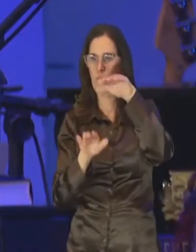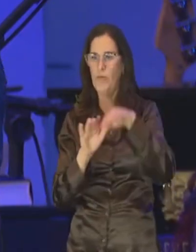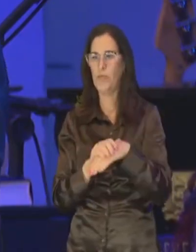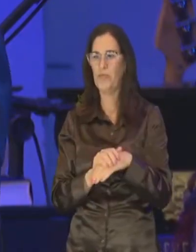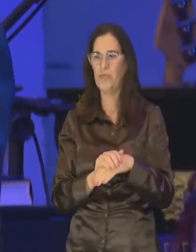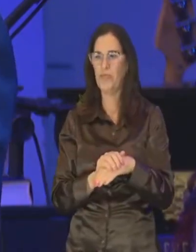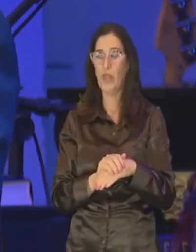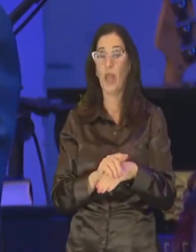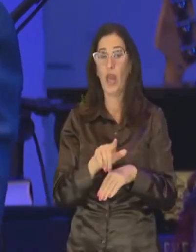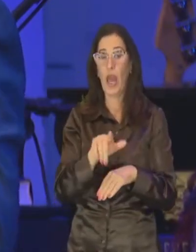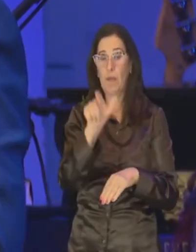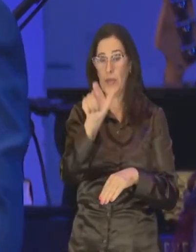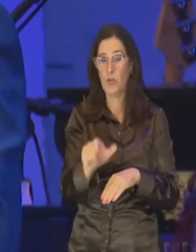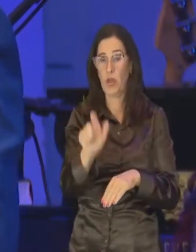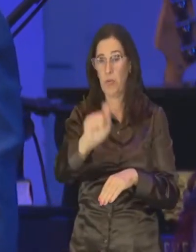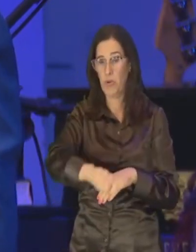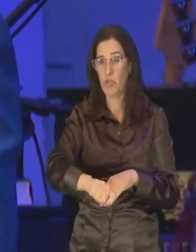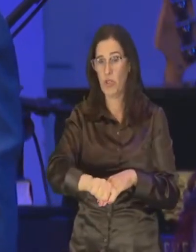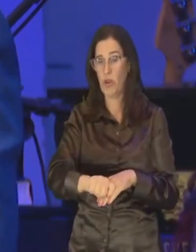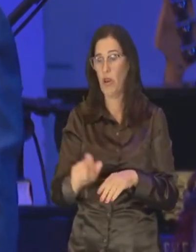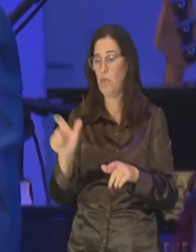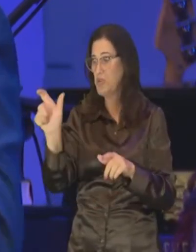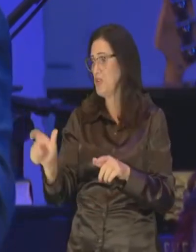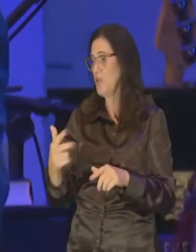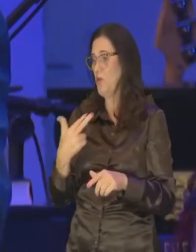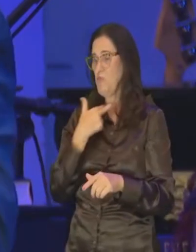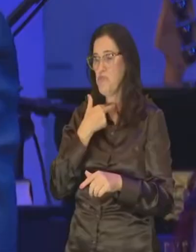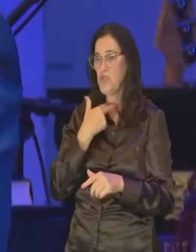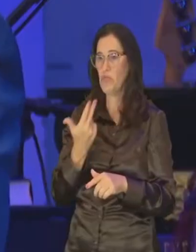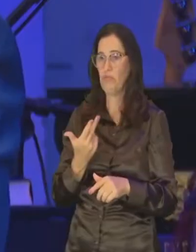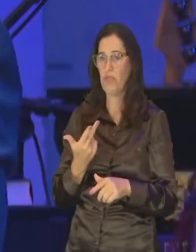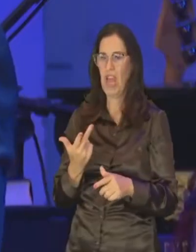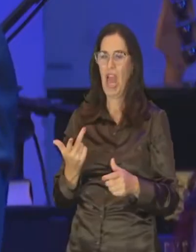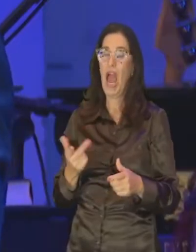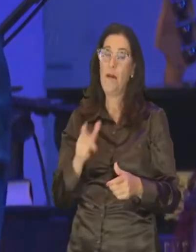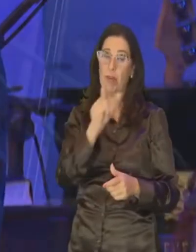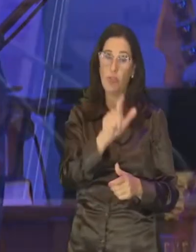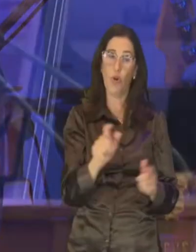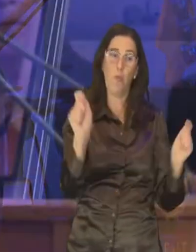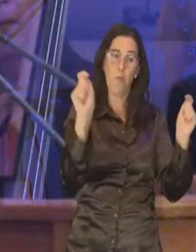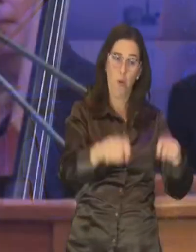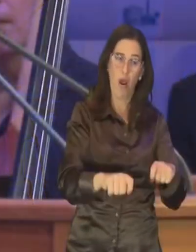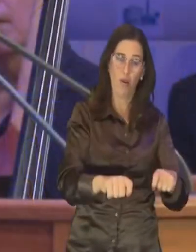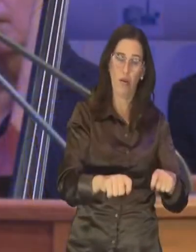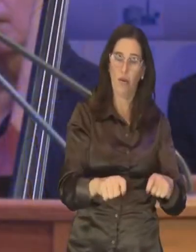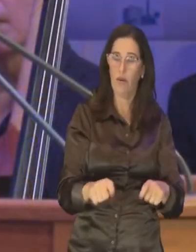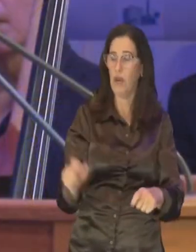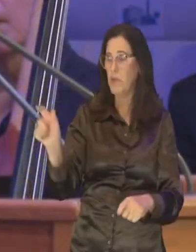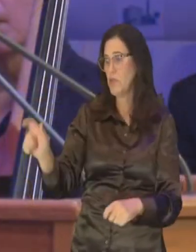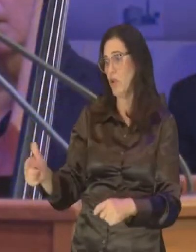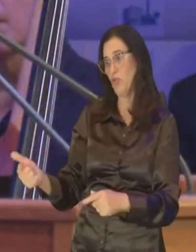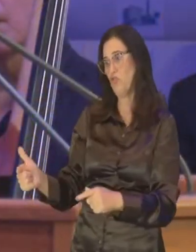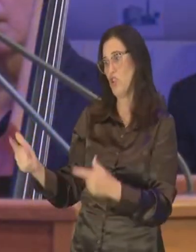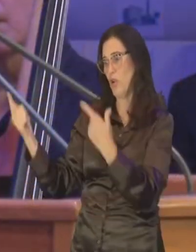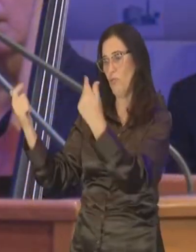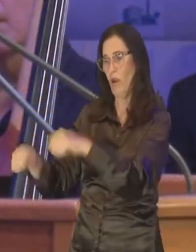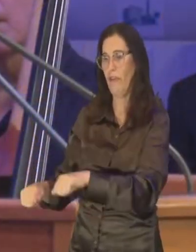aquele que podia e aquele que não podia, o qualificado e aqueles que eram desqualificados.